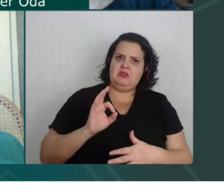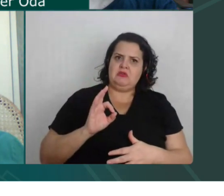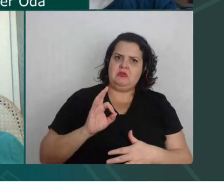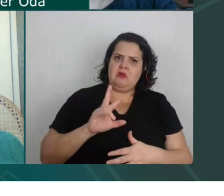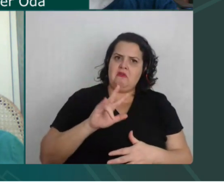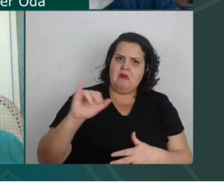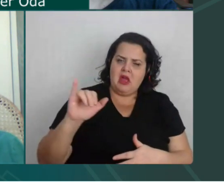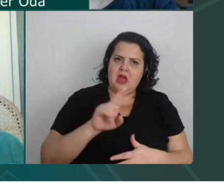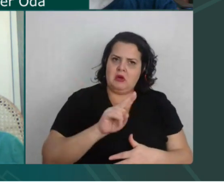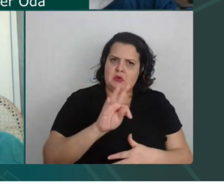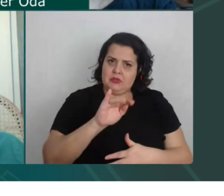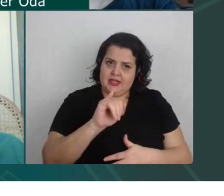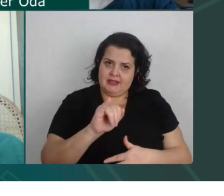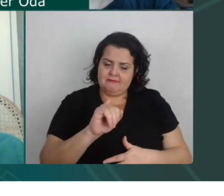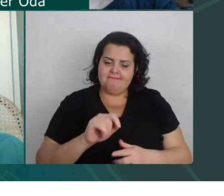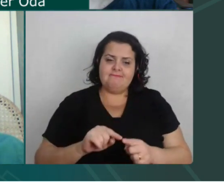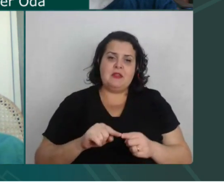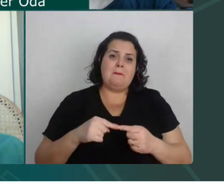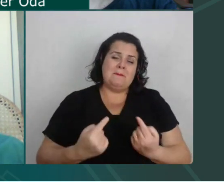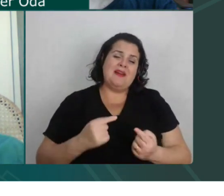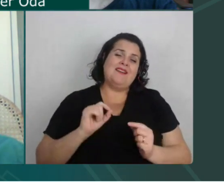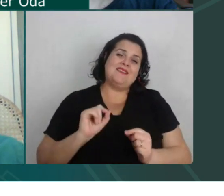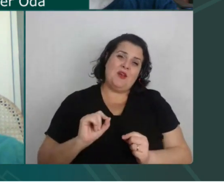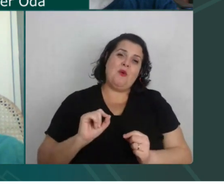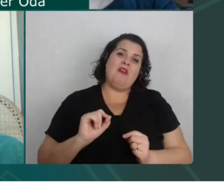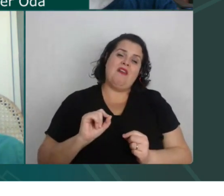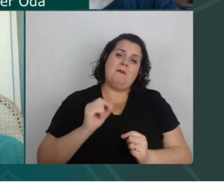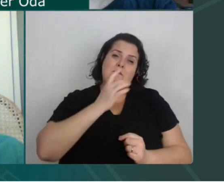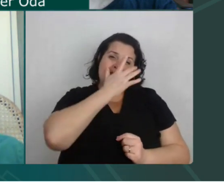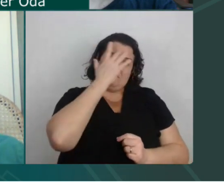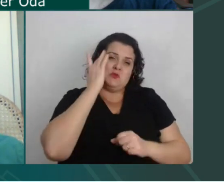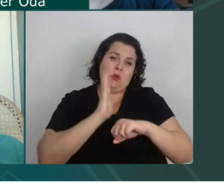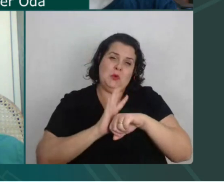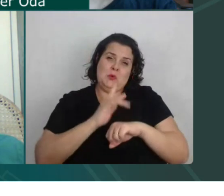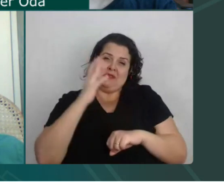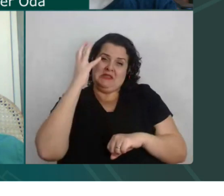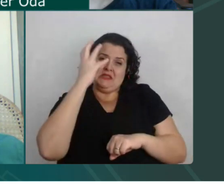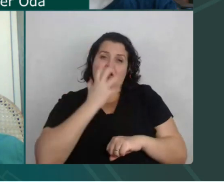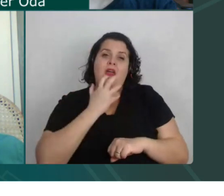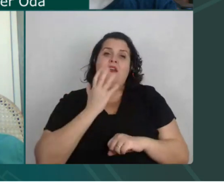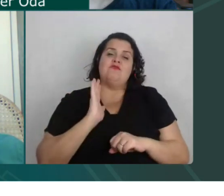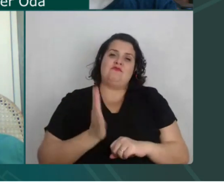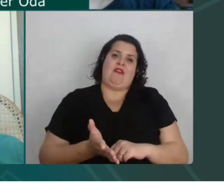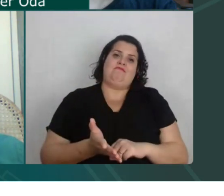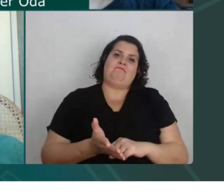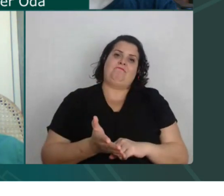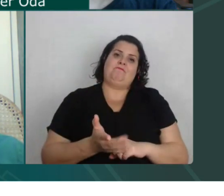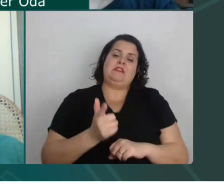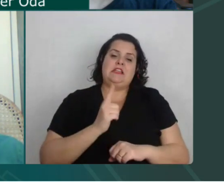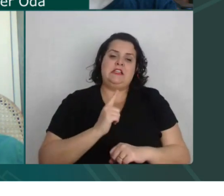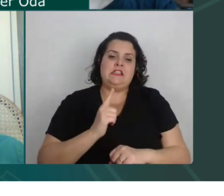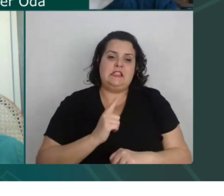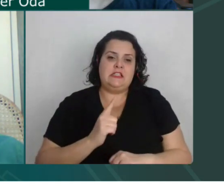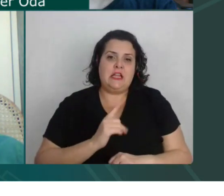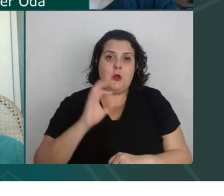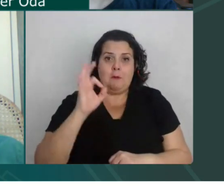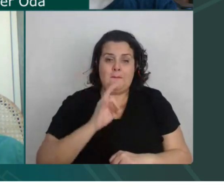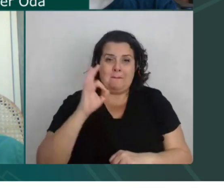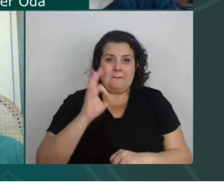um paciente muito grave. Claro que se você tem um acometimento, uma taxa de incidência muito grande